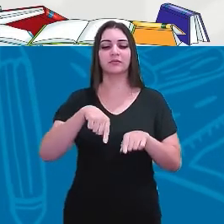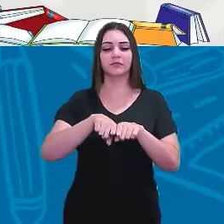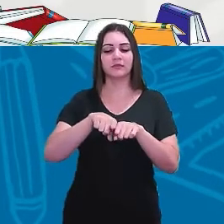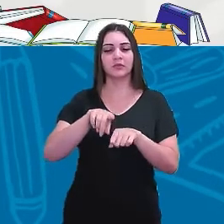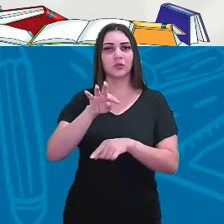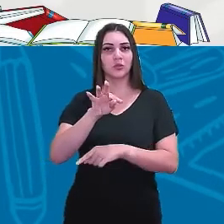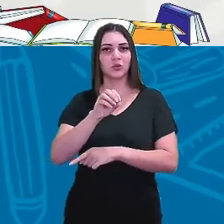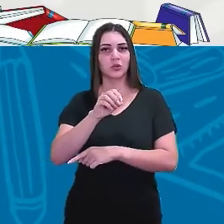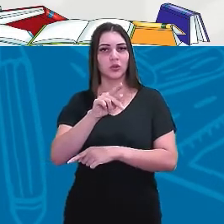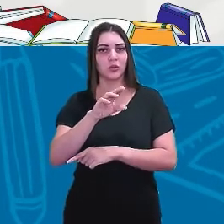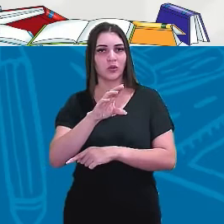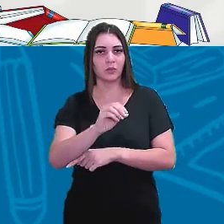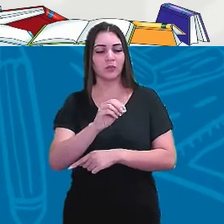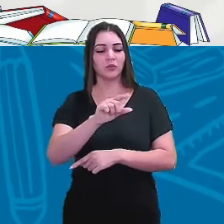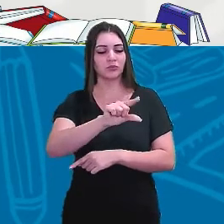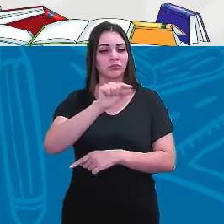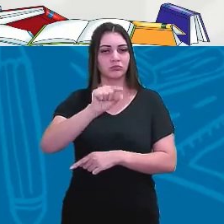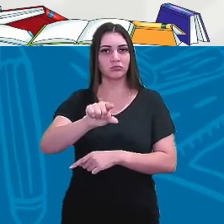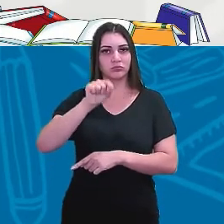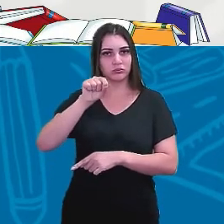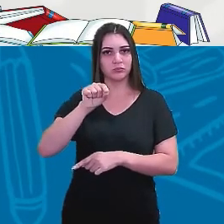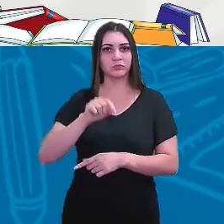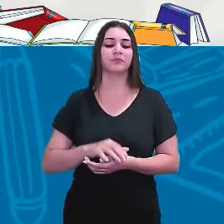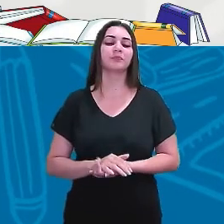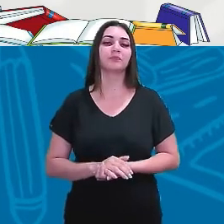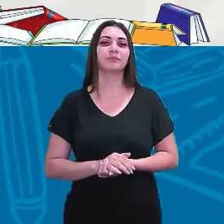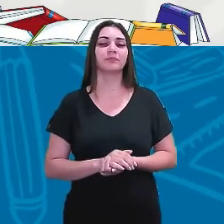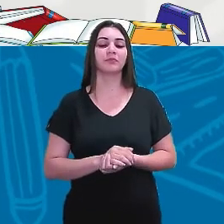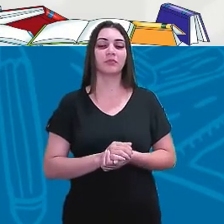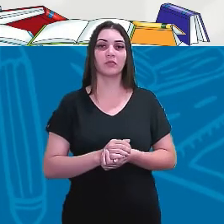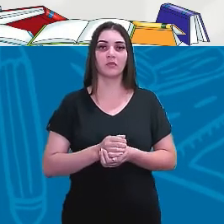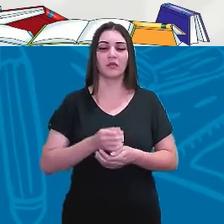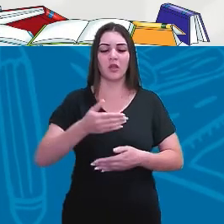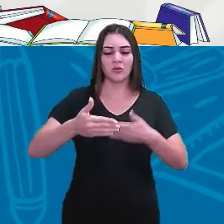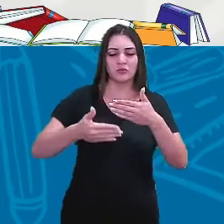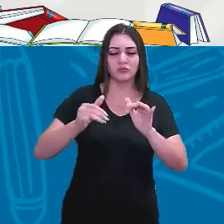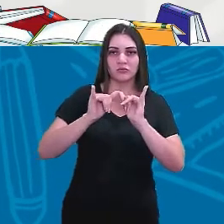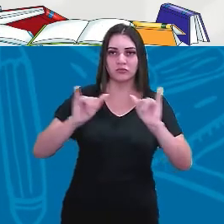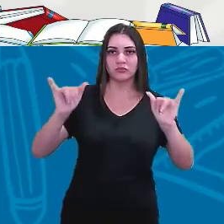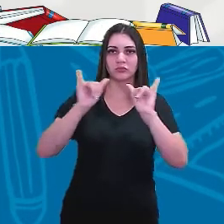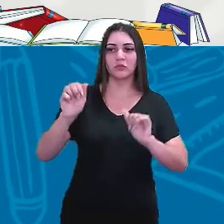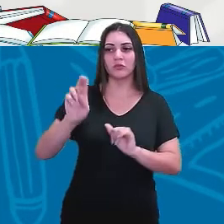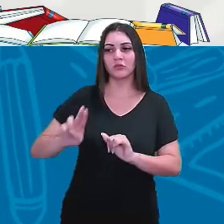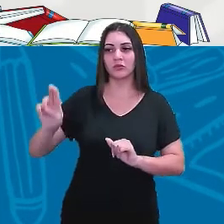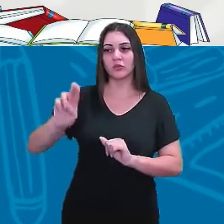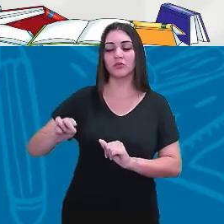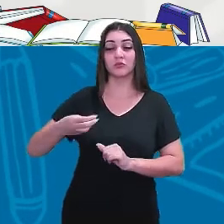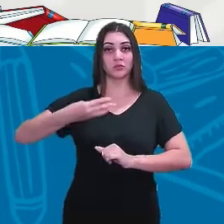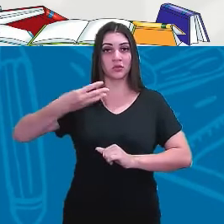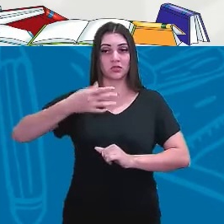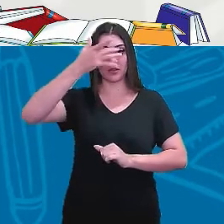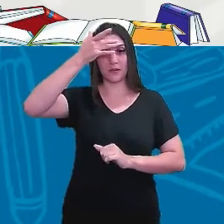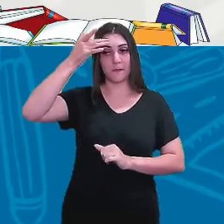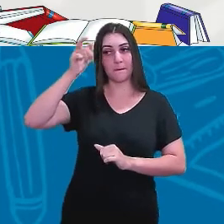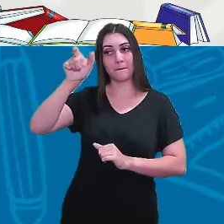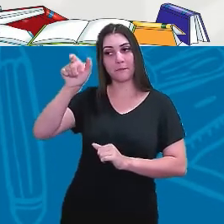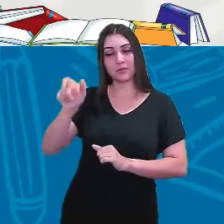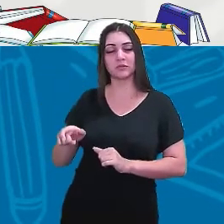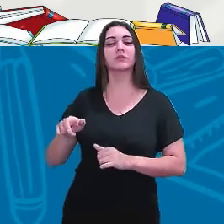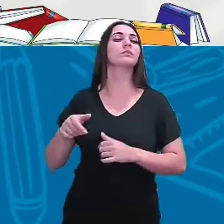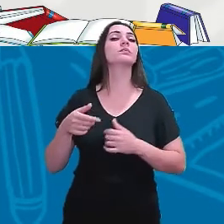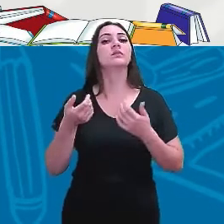topicalização, né, de elementos e seleção, hierarquização de informações de uso de terceira pessoa e etc.